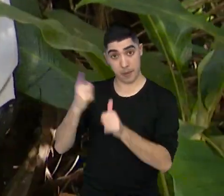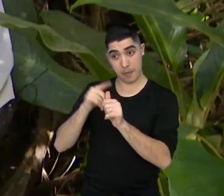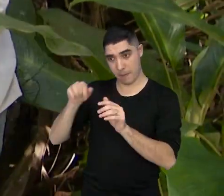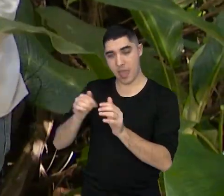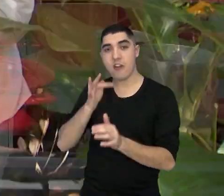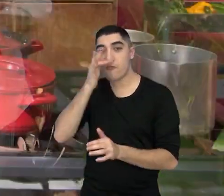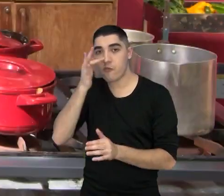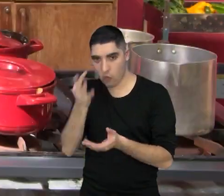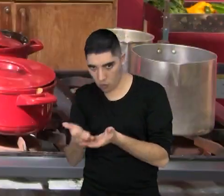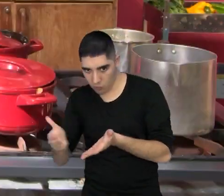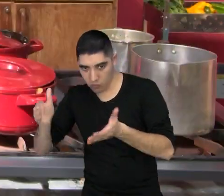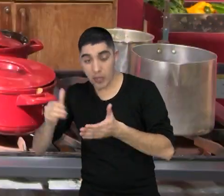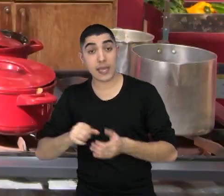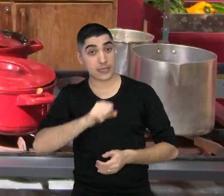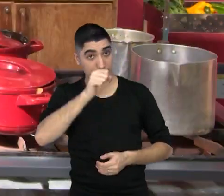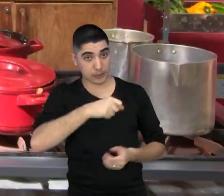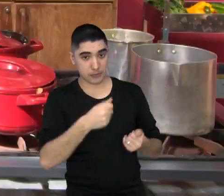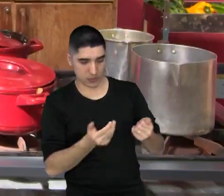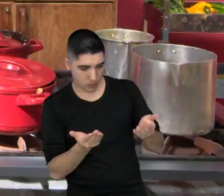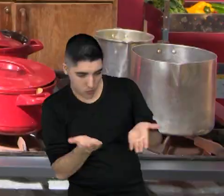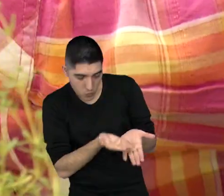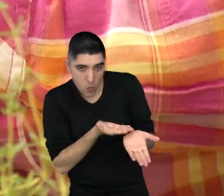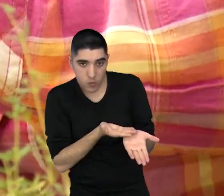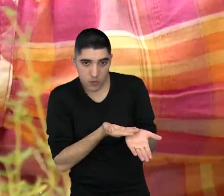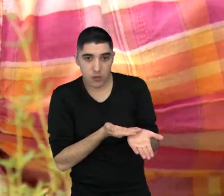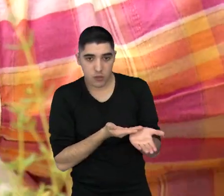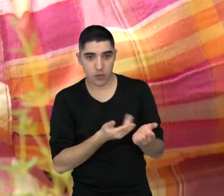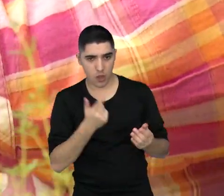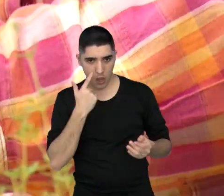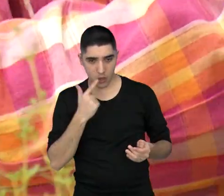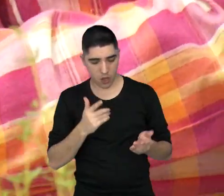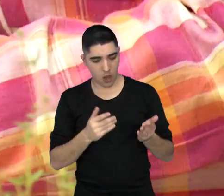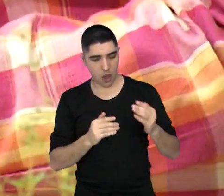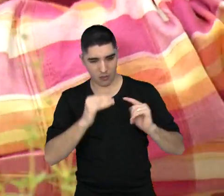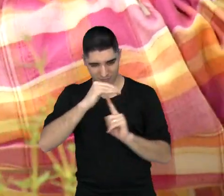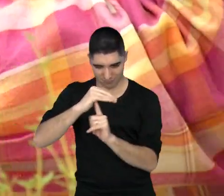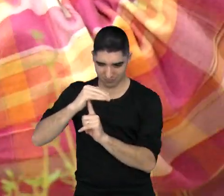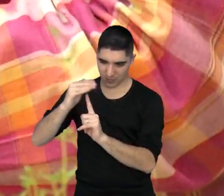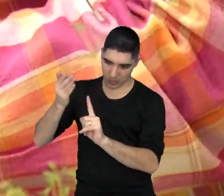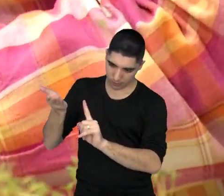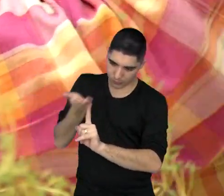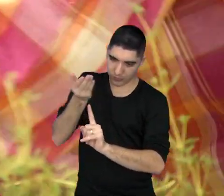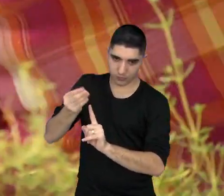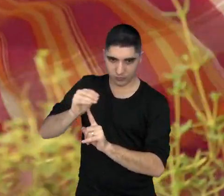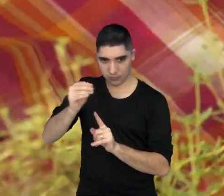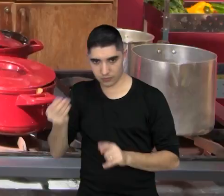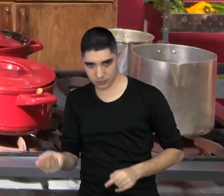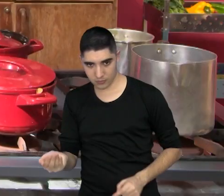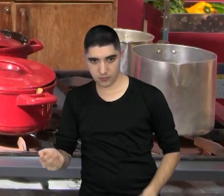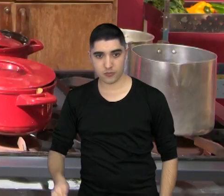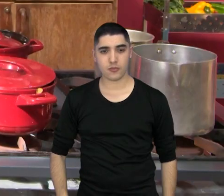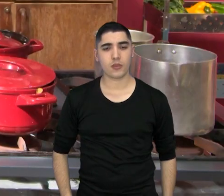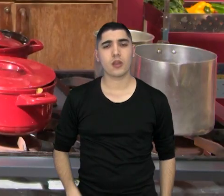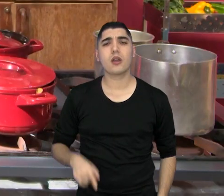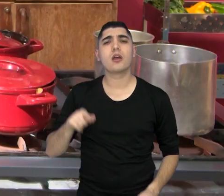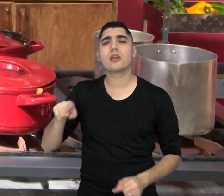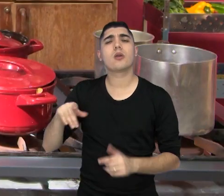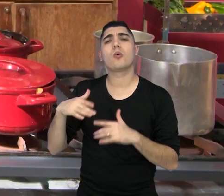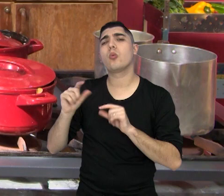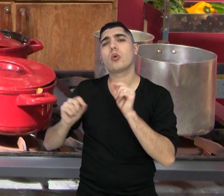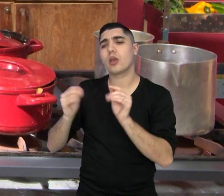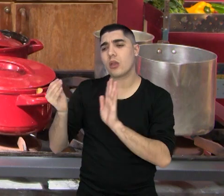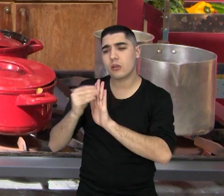gente corta aqui o talo do Tem que cogumelo. cortar bem na base. Bem na base, assim, tá bom? Isso. O que a gente usa nesse prato aqui? Quais são os